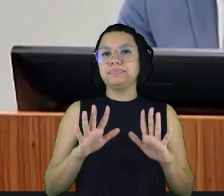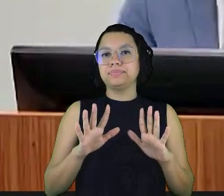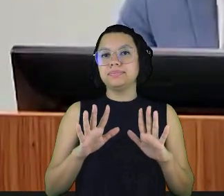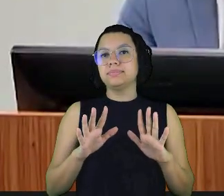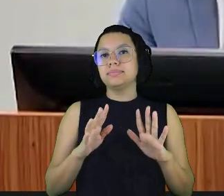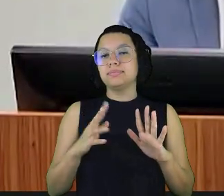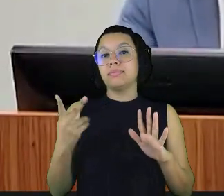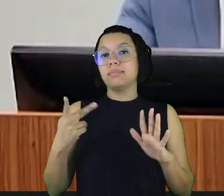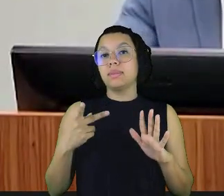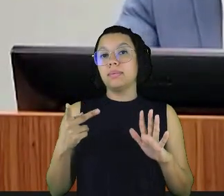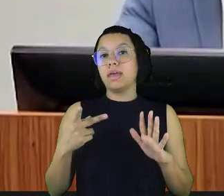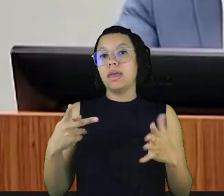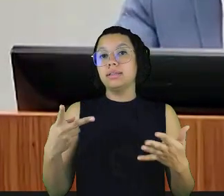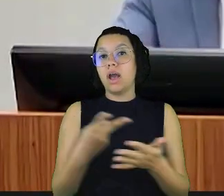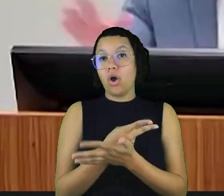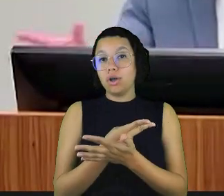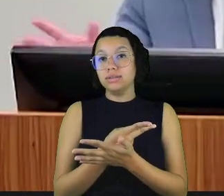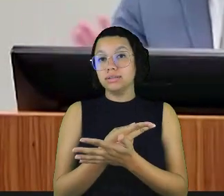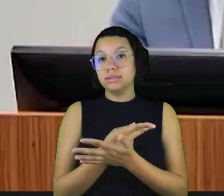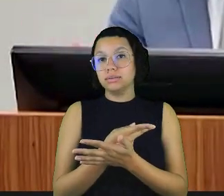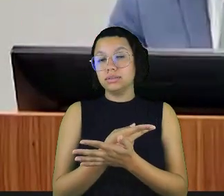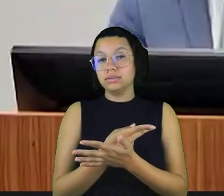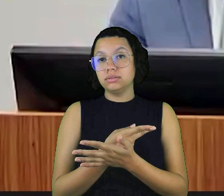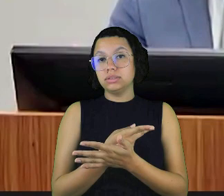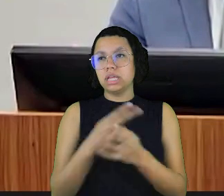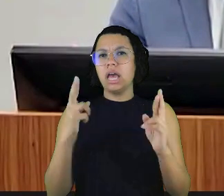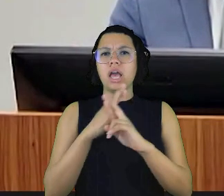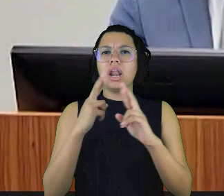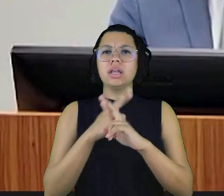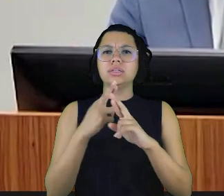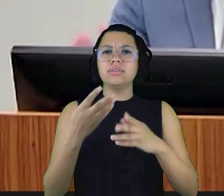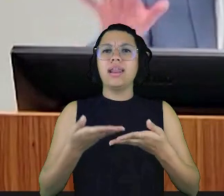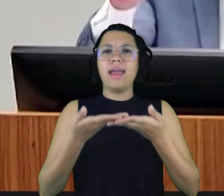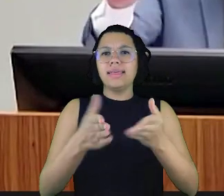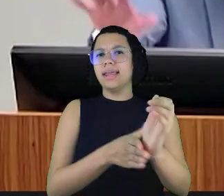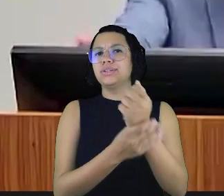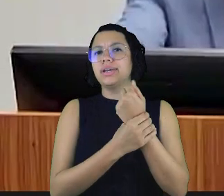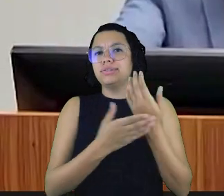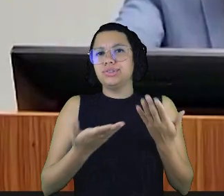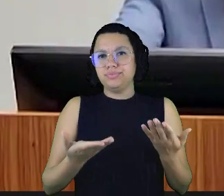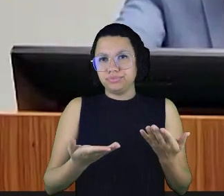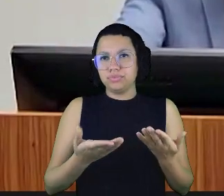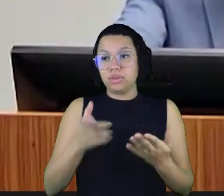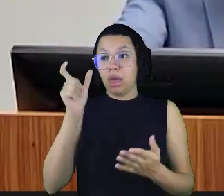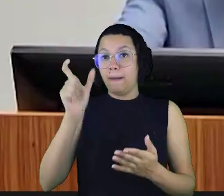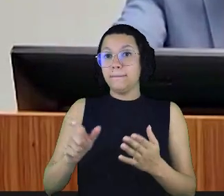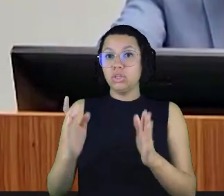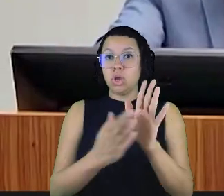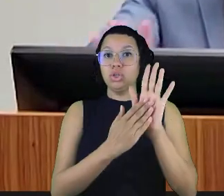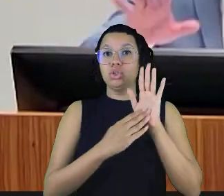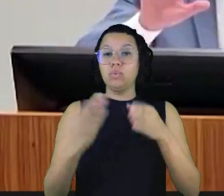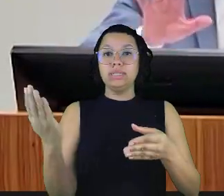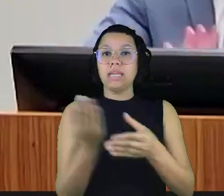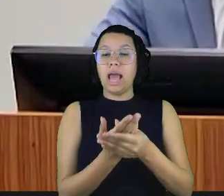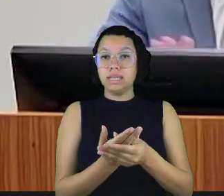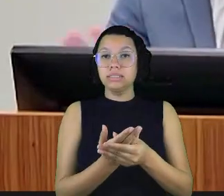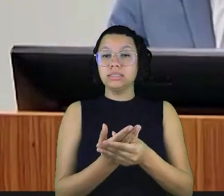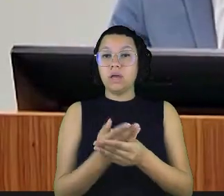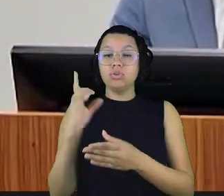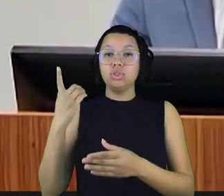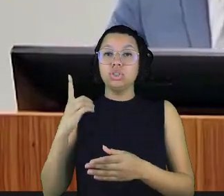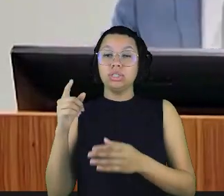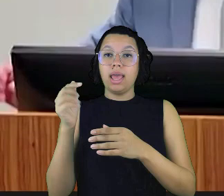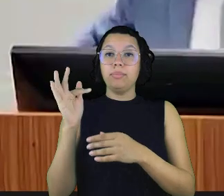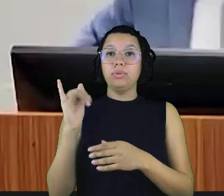esse fenômeno está relacionada à prestação de garantia. O sujeito ajuiza ação anulatória de débito fiscal e a